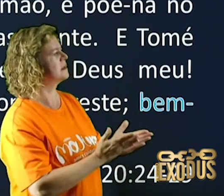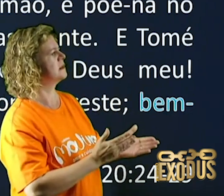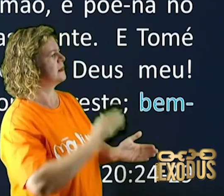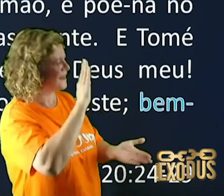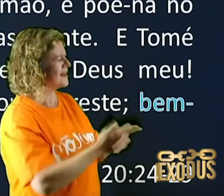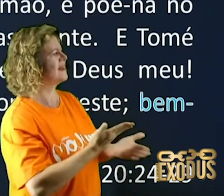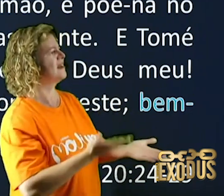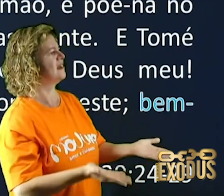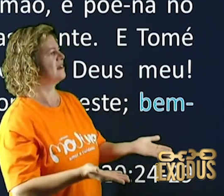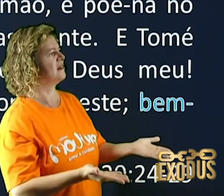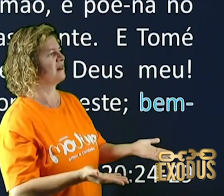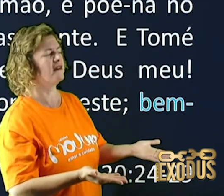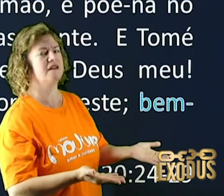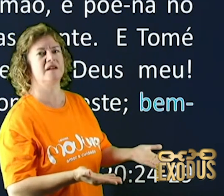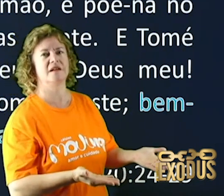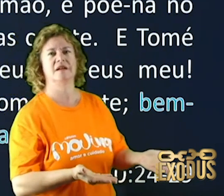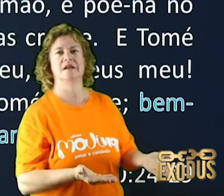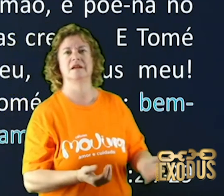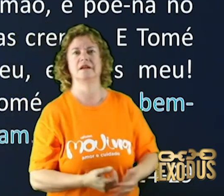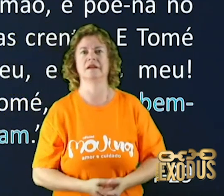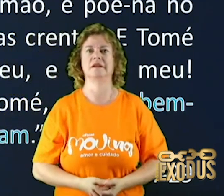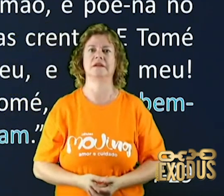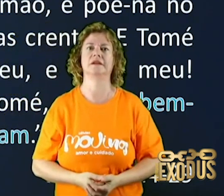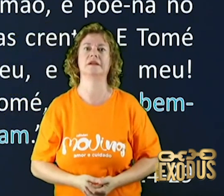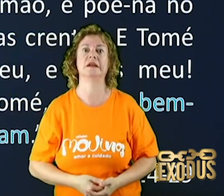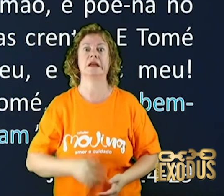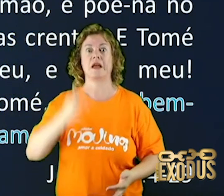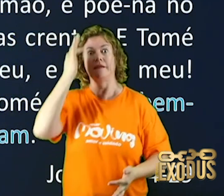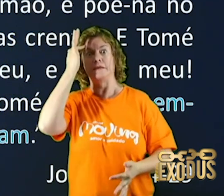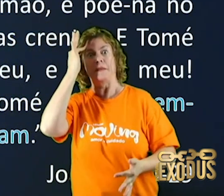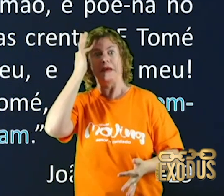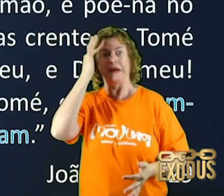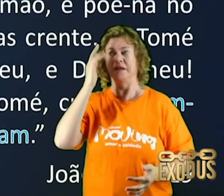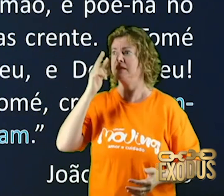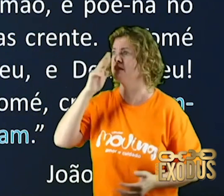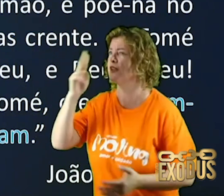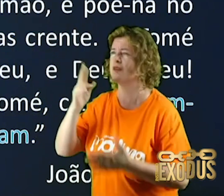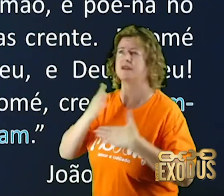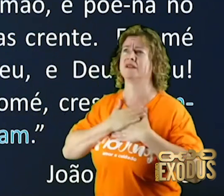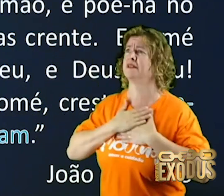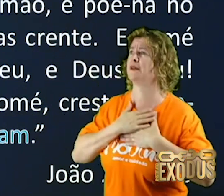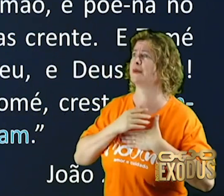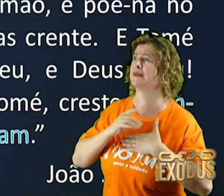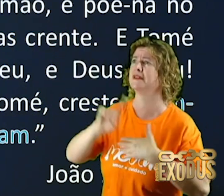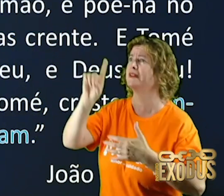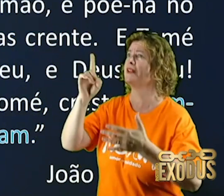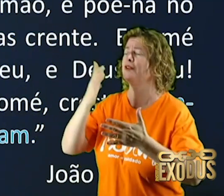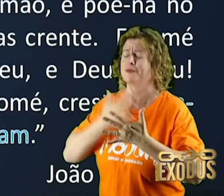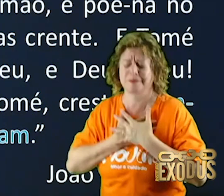Senhor meu e Deus meu. E disse Jesus: porque me viste, Tomé, creste?